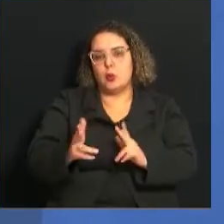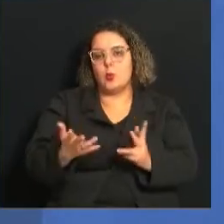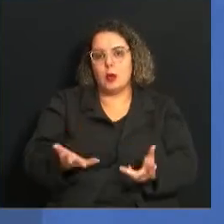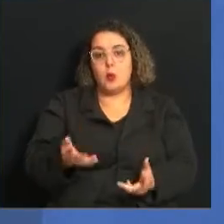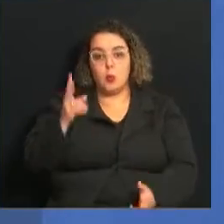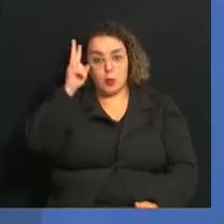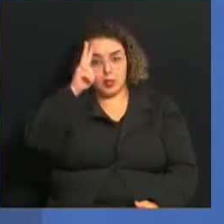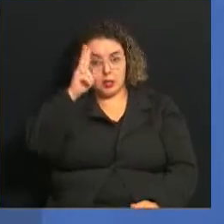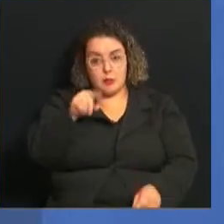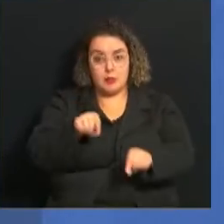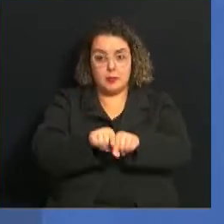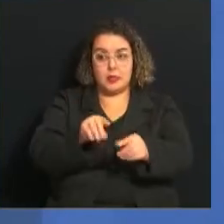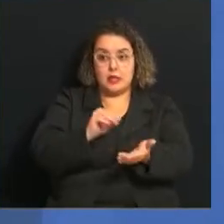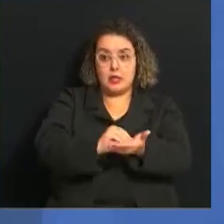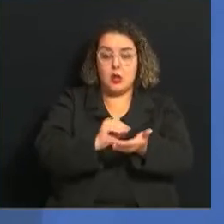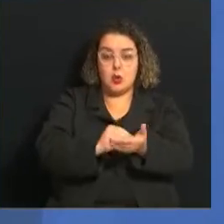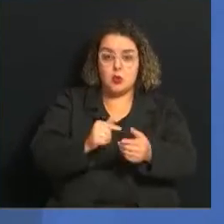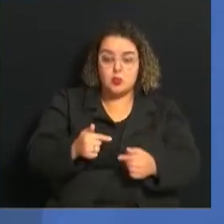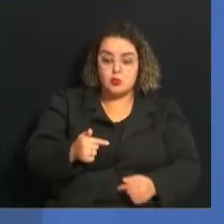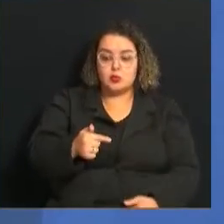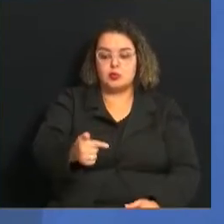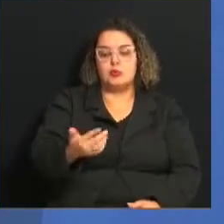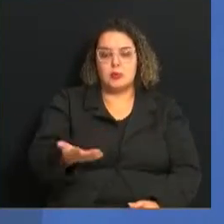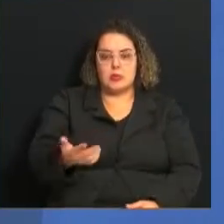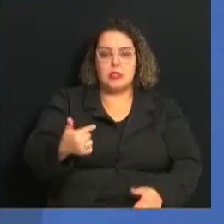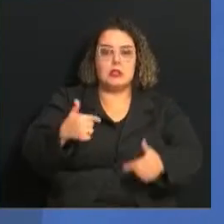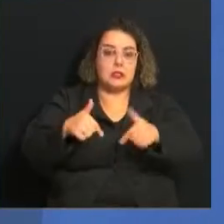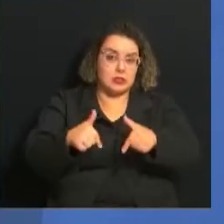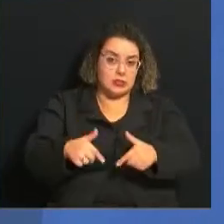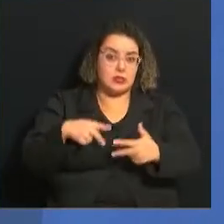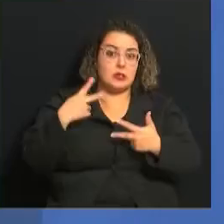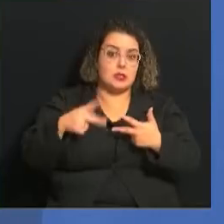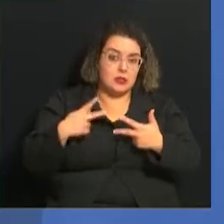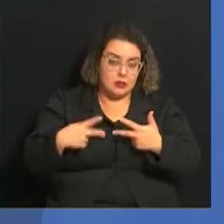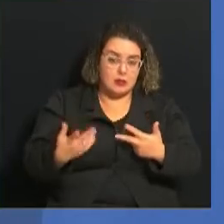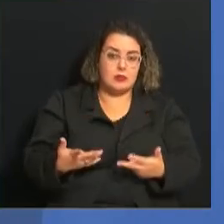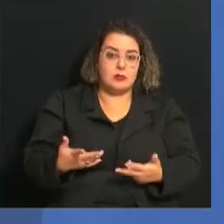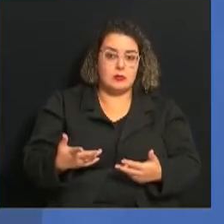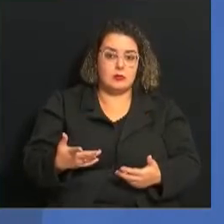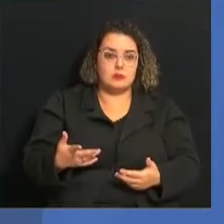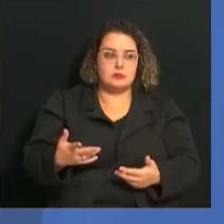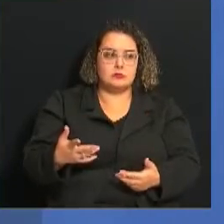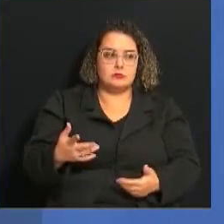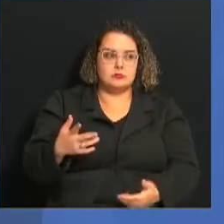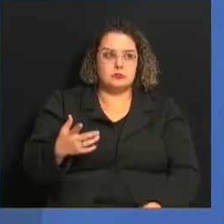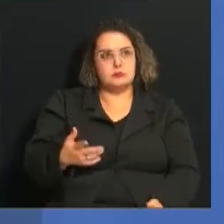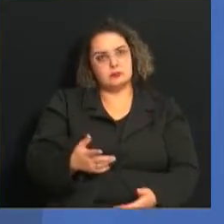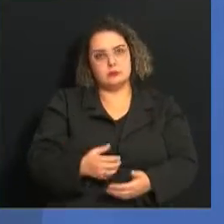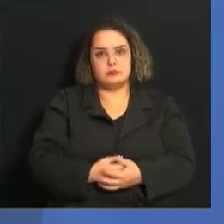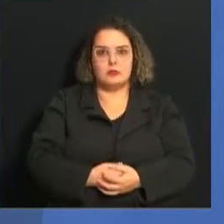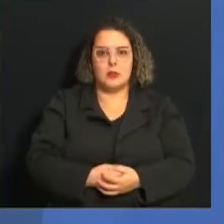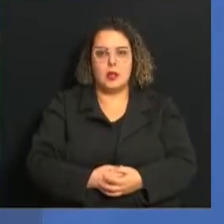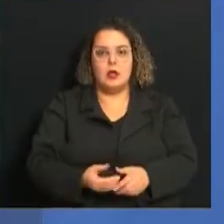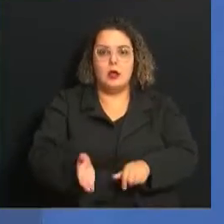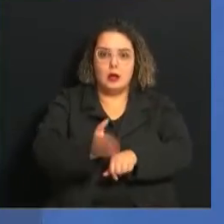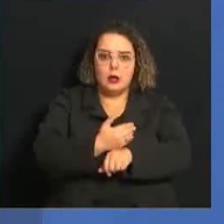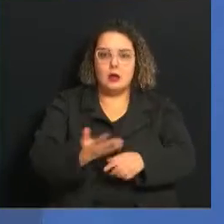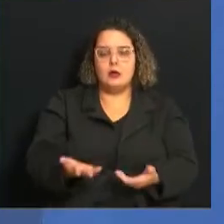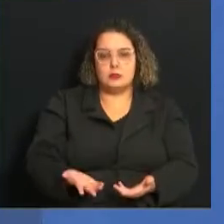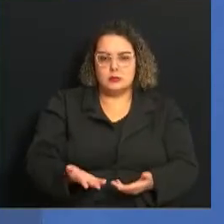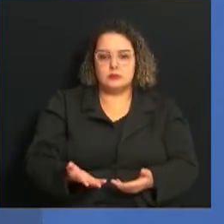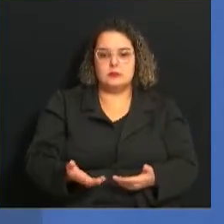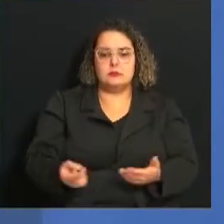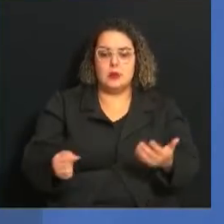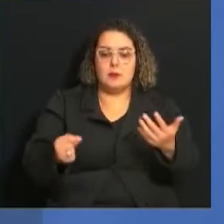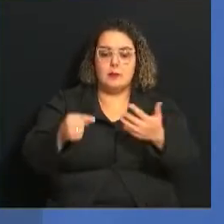a gente está na última semana de trabalho parlamentar antes do recesso esse prazo deverá contar só